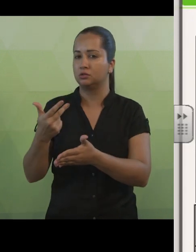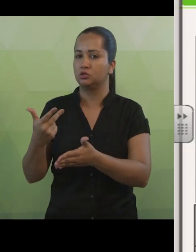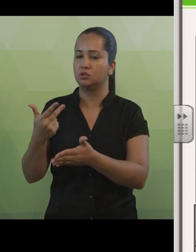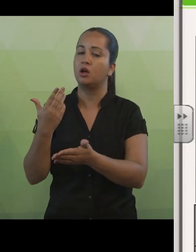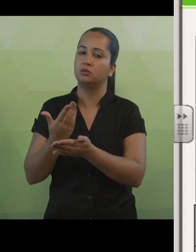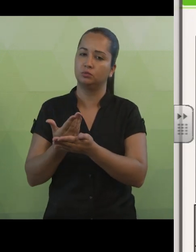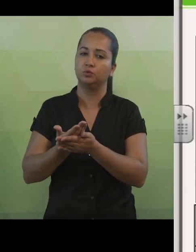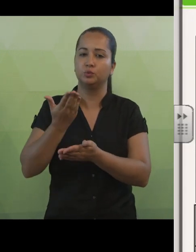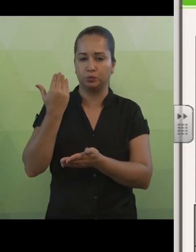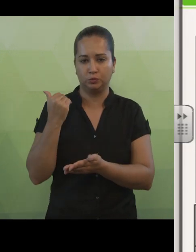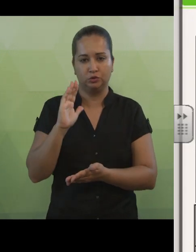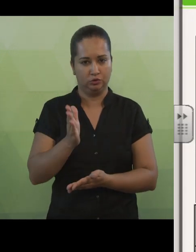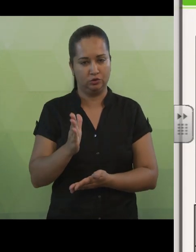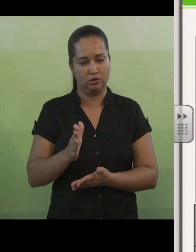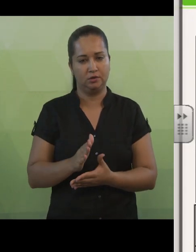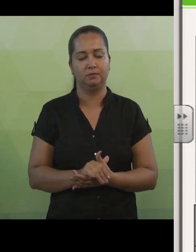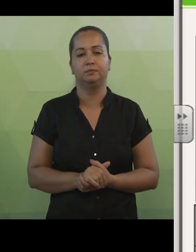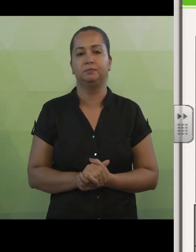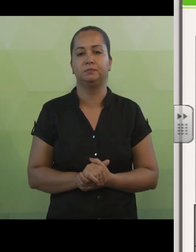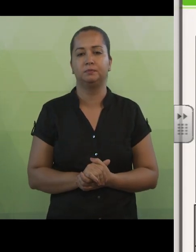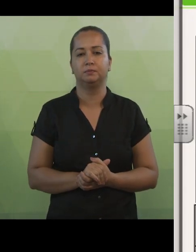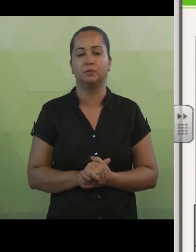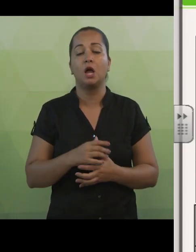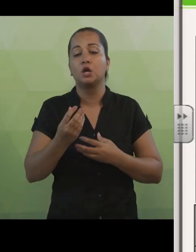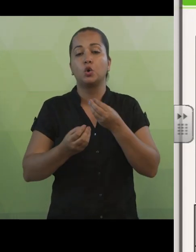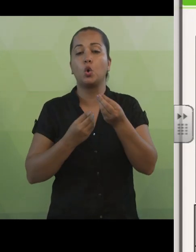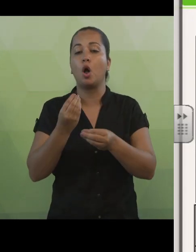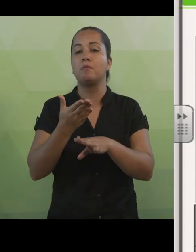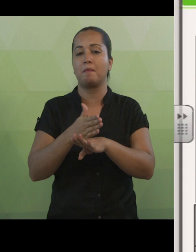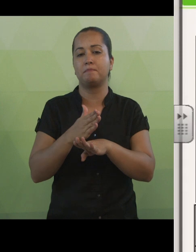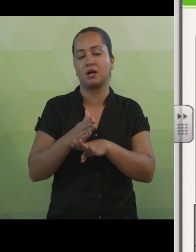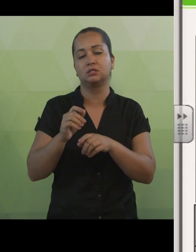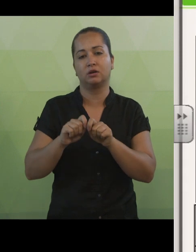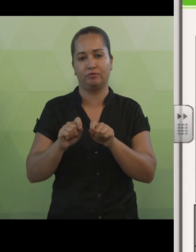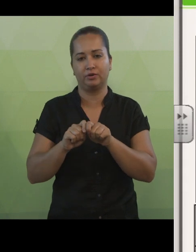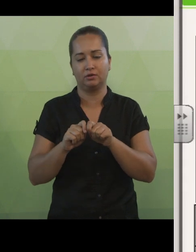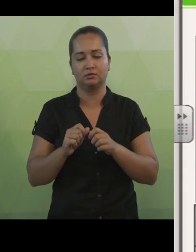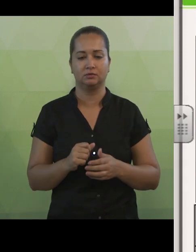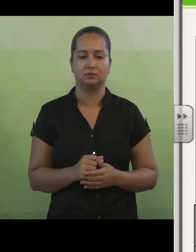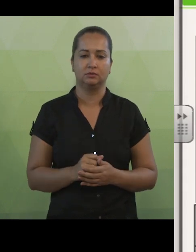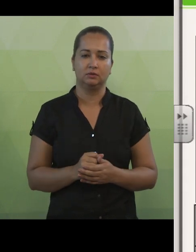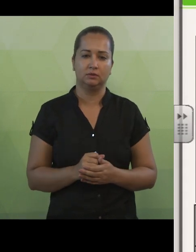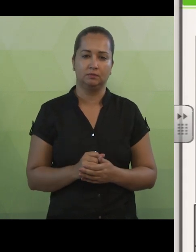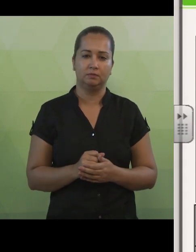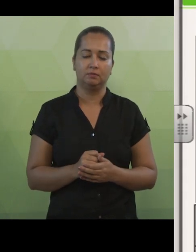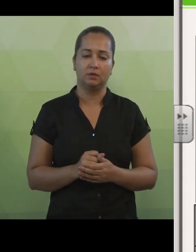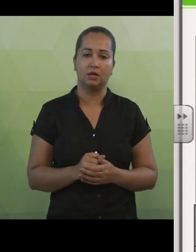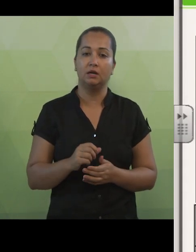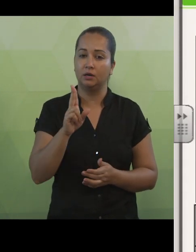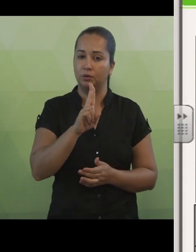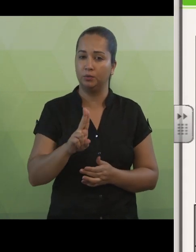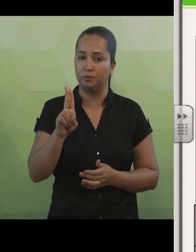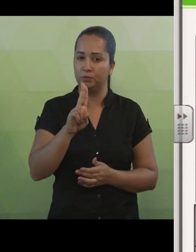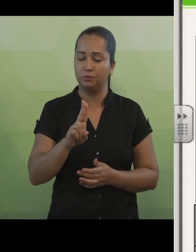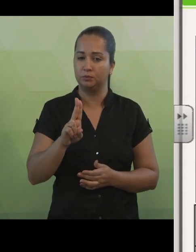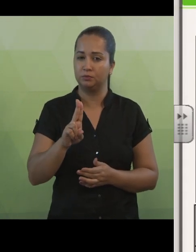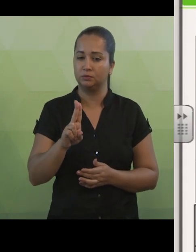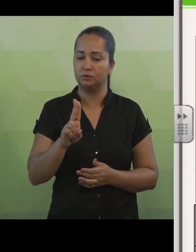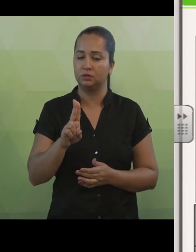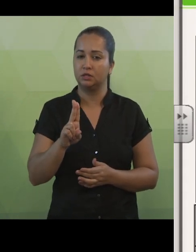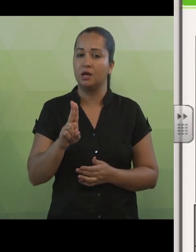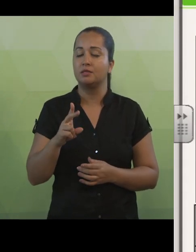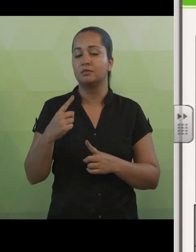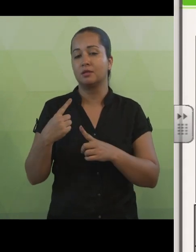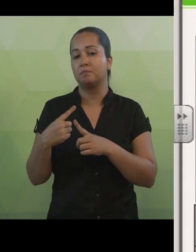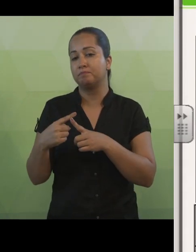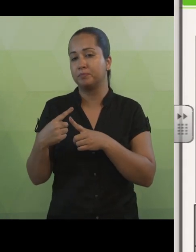já estudou, mas ainda não viu ela como é feita na prática. A chave estrangeira, ela é utilizada para implementar o conceito de chave